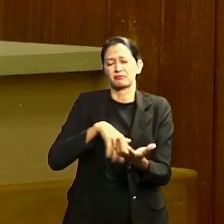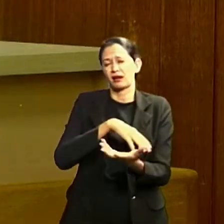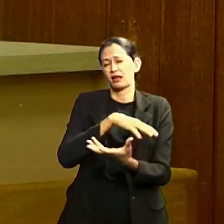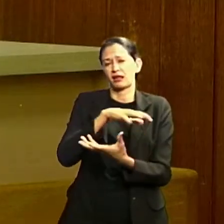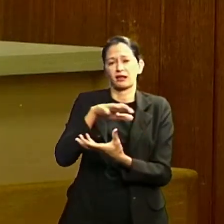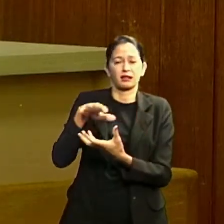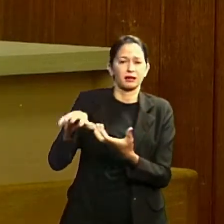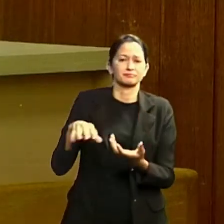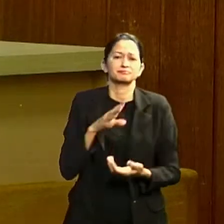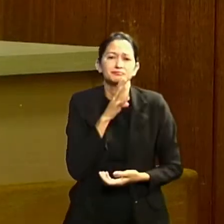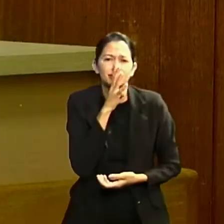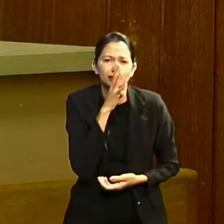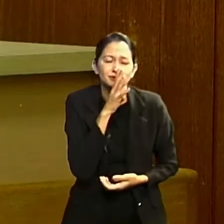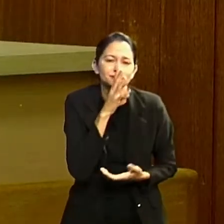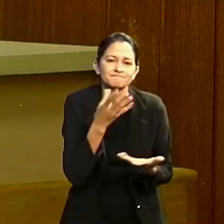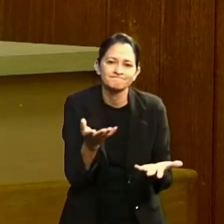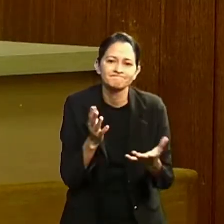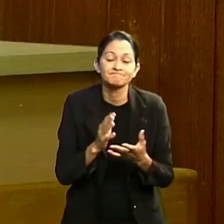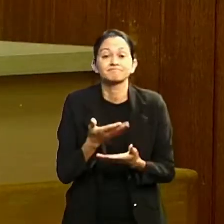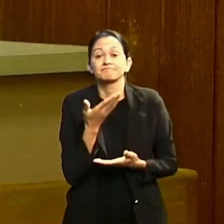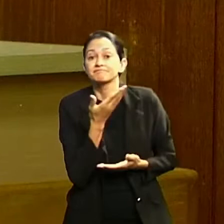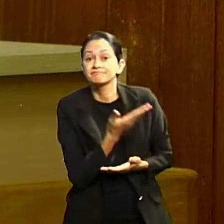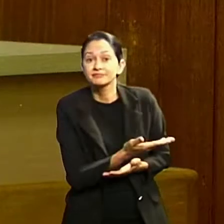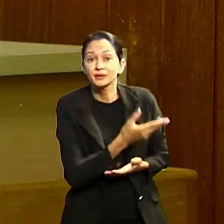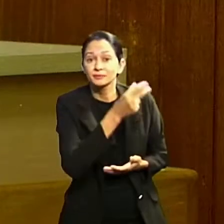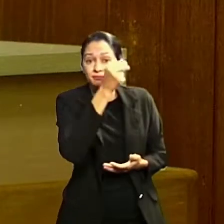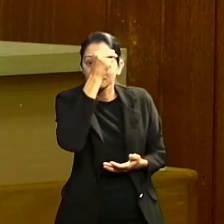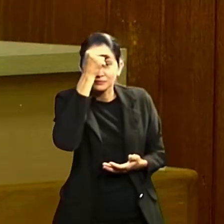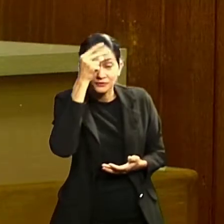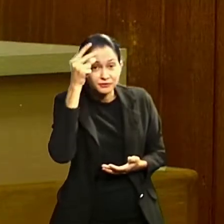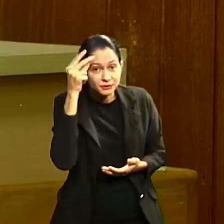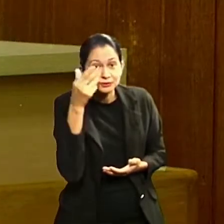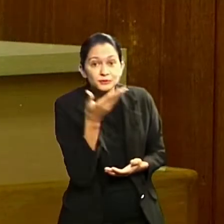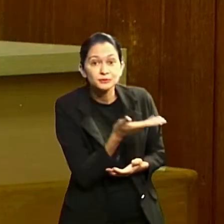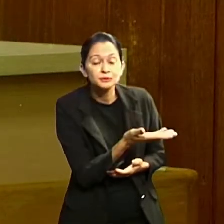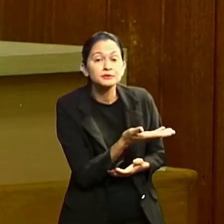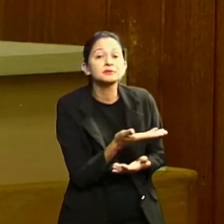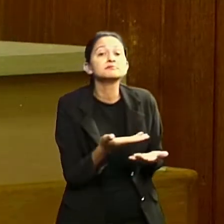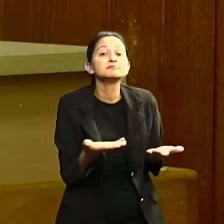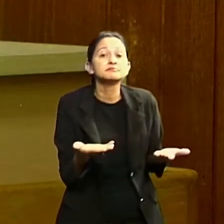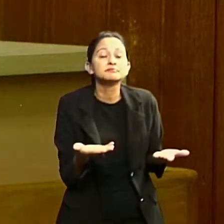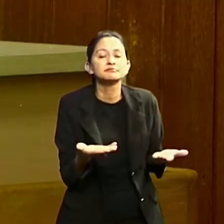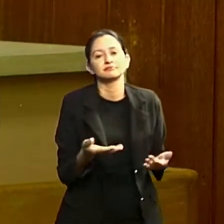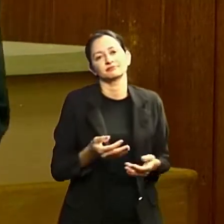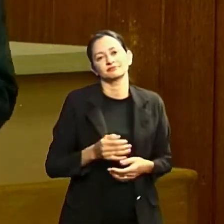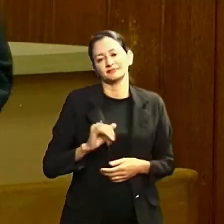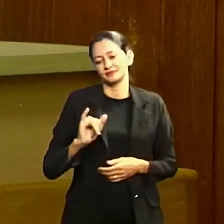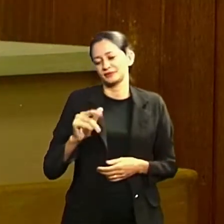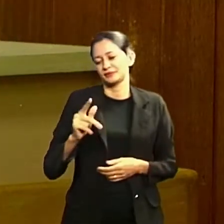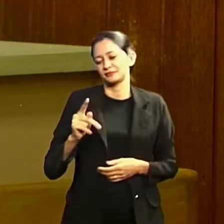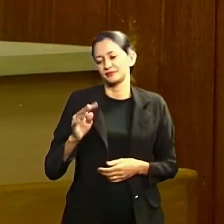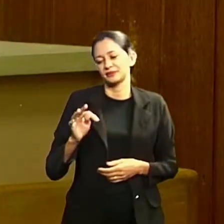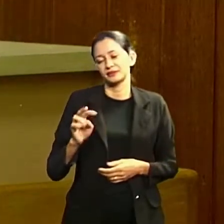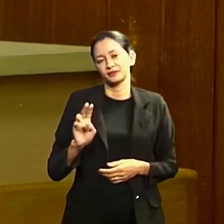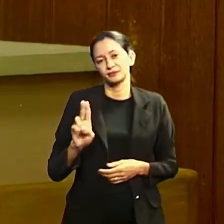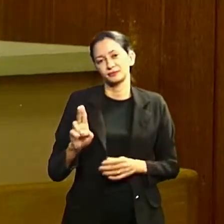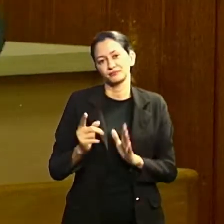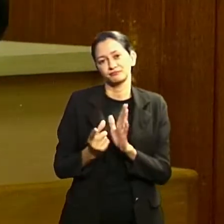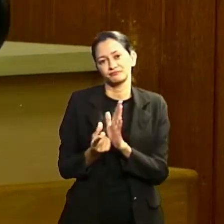é absurdo um negócio desse. E aí a prefeitura faz o quê, na verdade? Aumenta o IPTU de forma